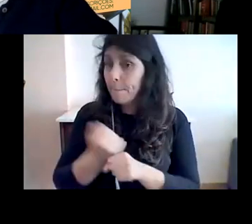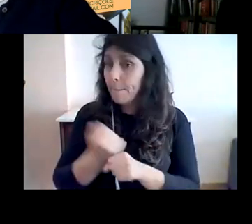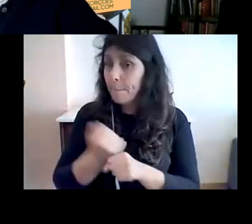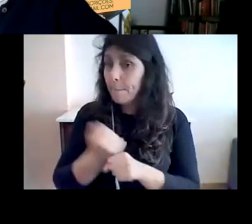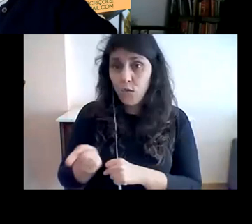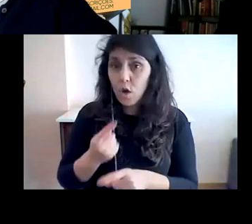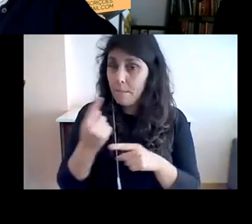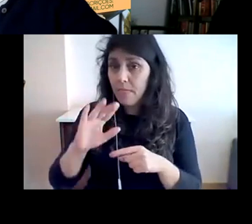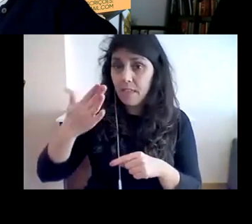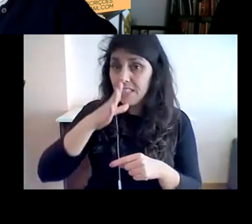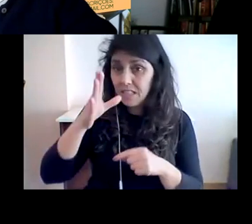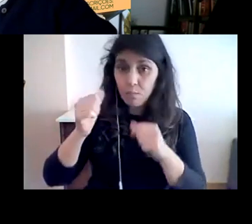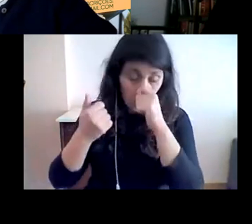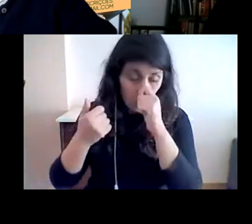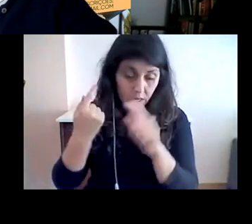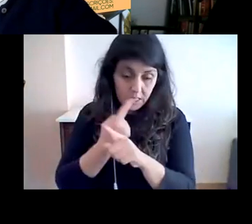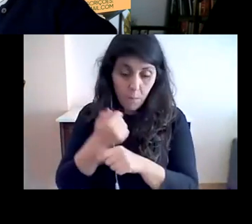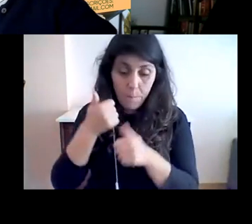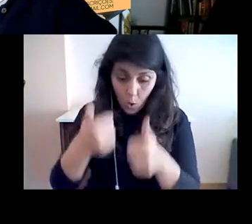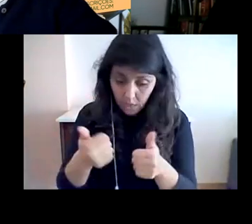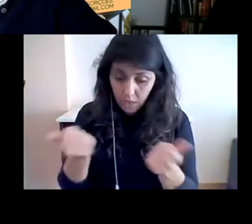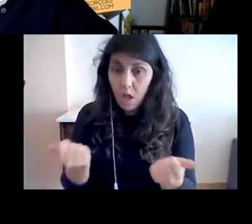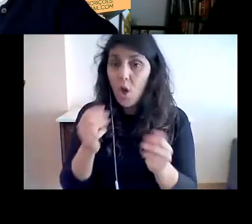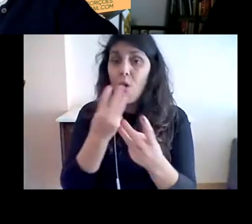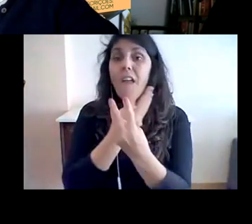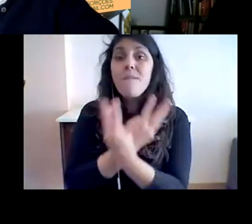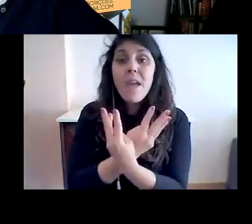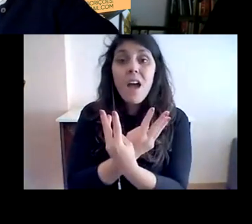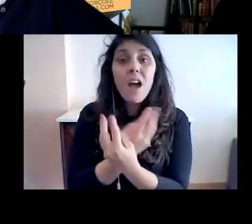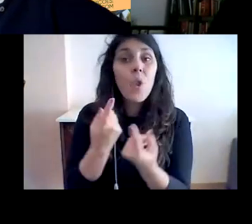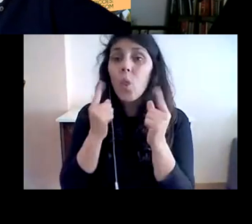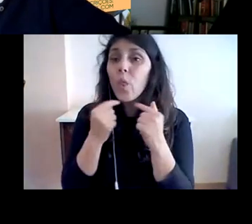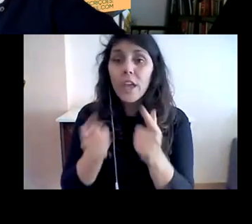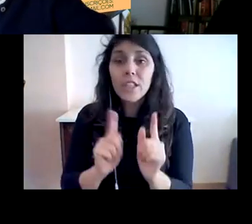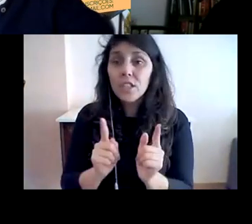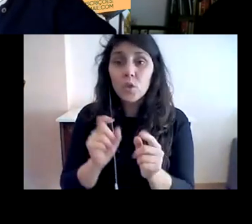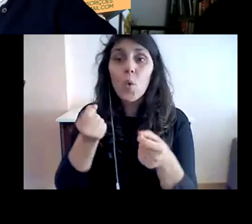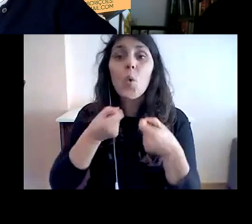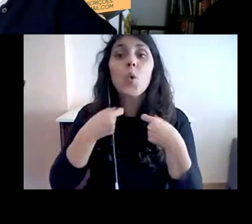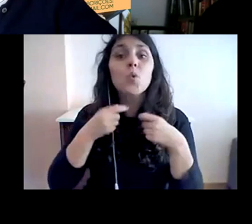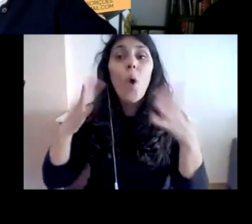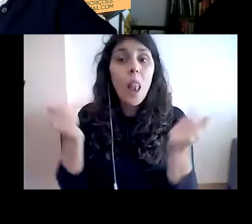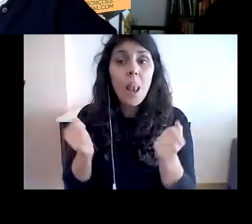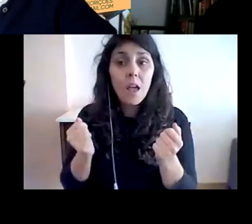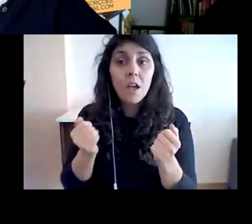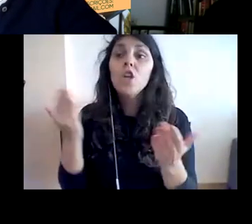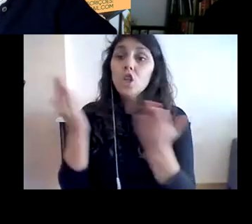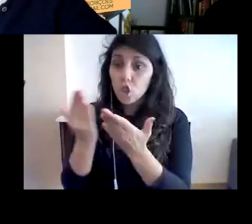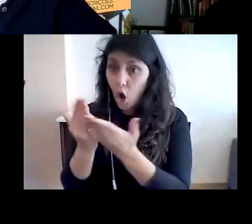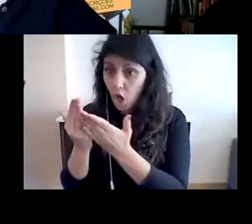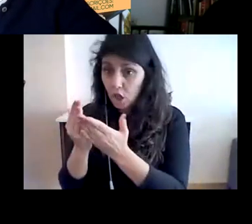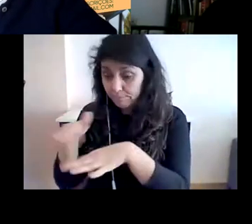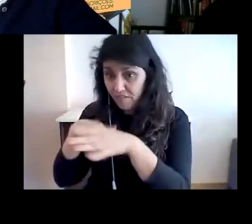mas não completou. Não é o IFP que define os cursos que se vão ter. São as escolas que pedem ao IFP a